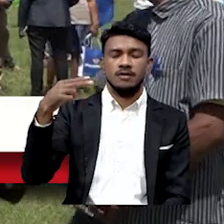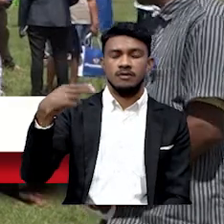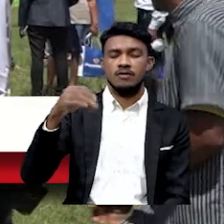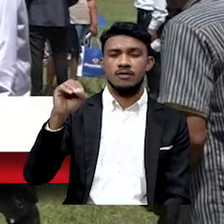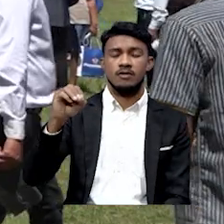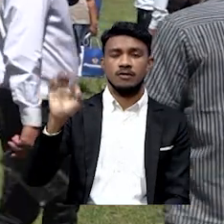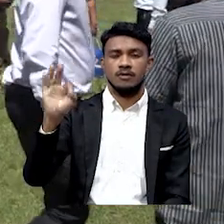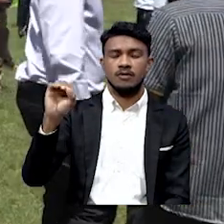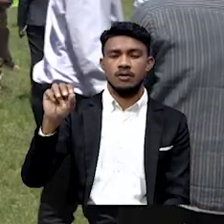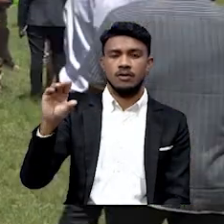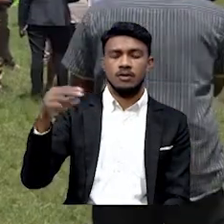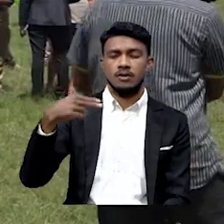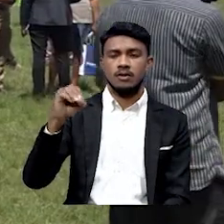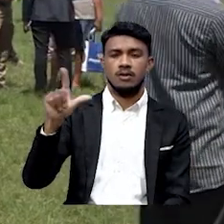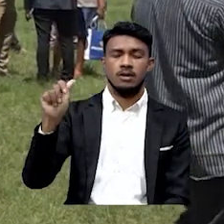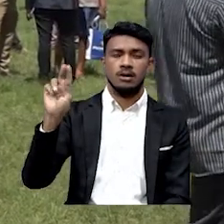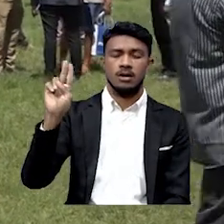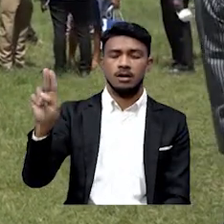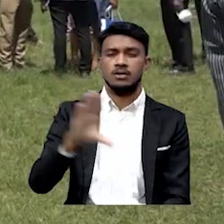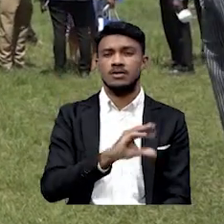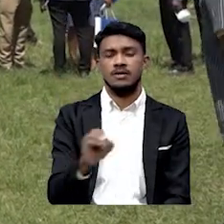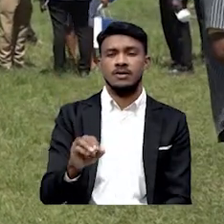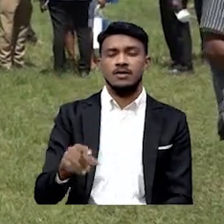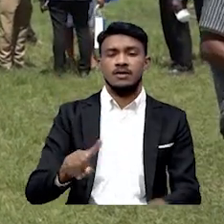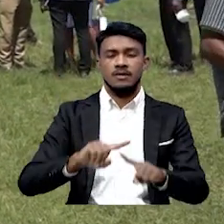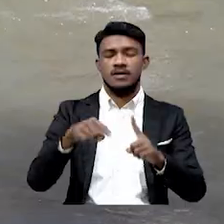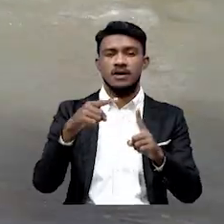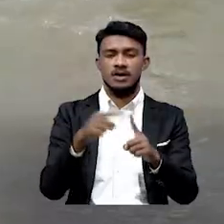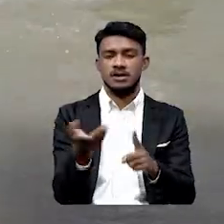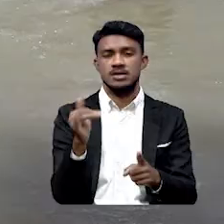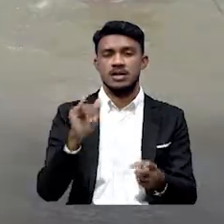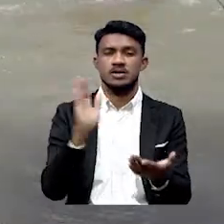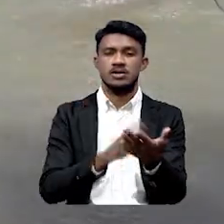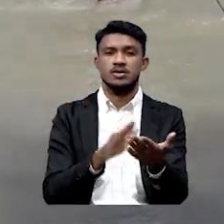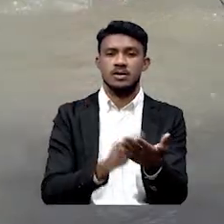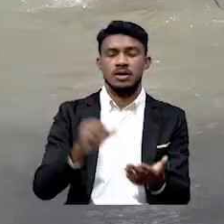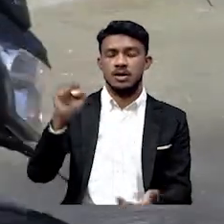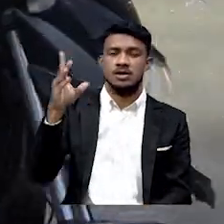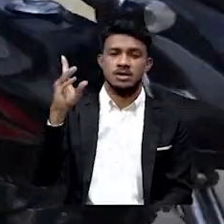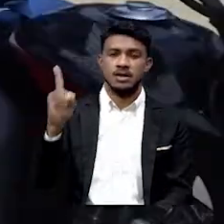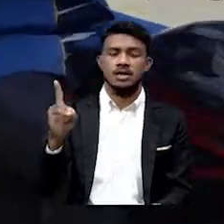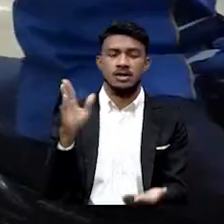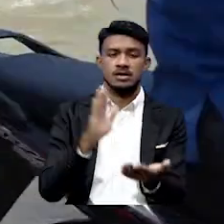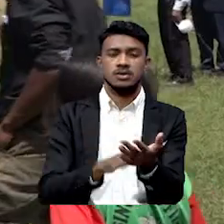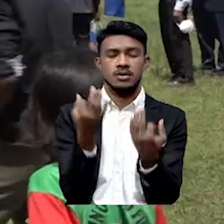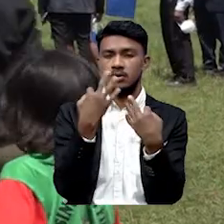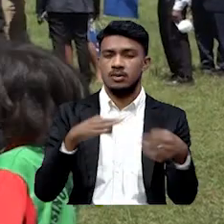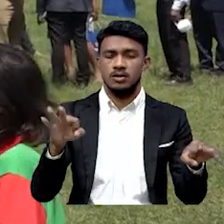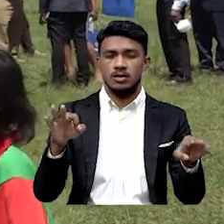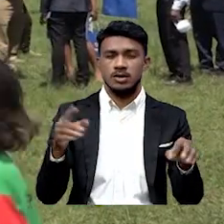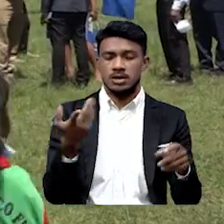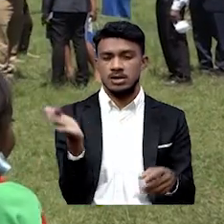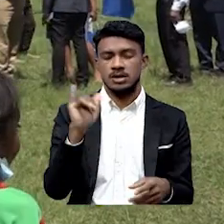morusan ne bahira kono sira remata na sira ne estudo husi primaria Sira tem que hakur mota, hode ba